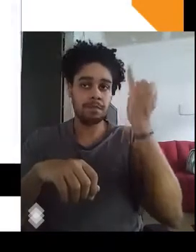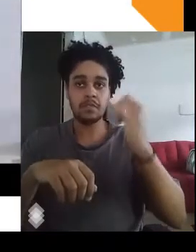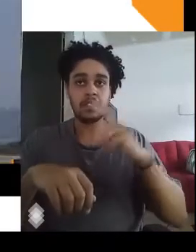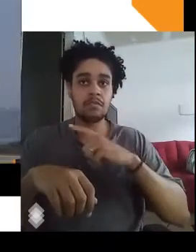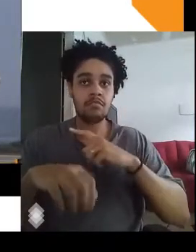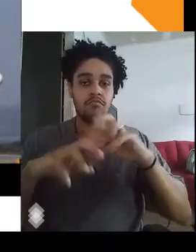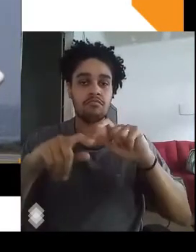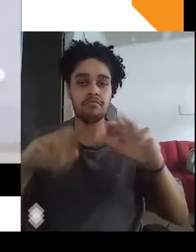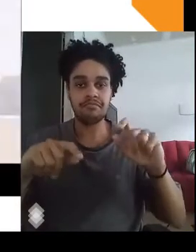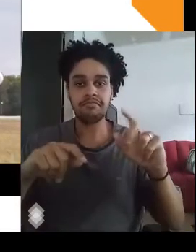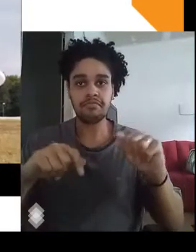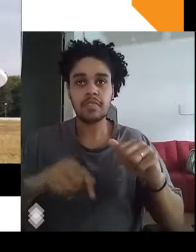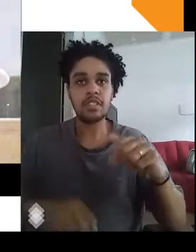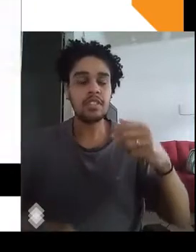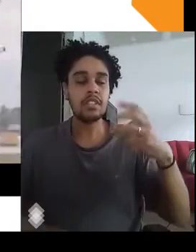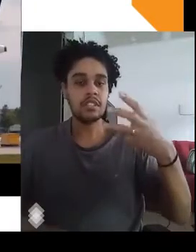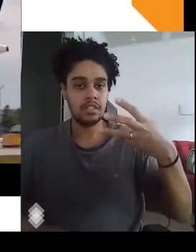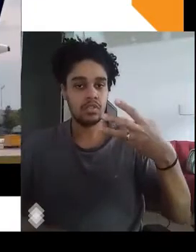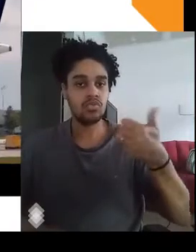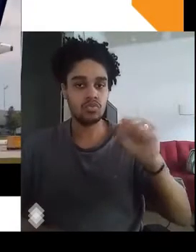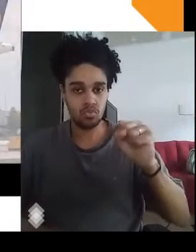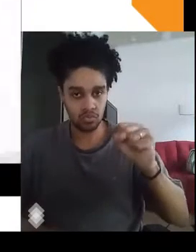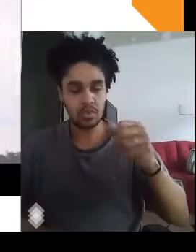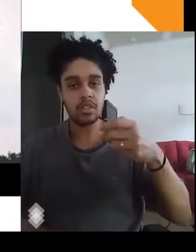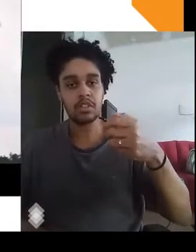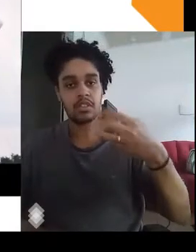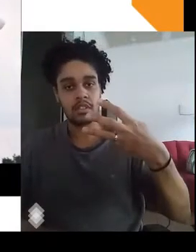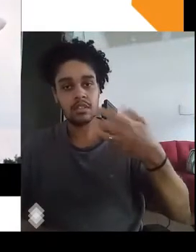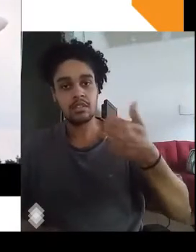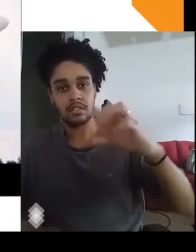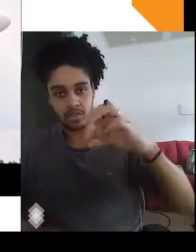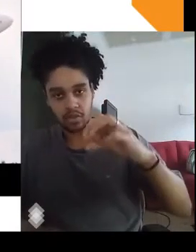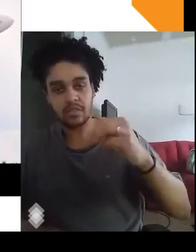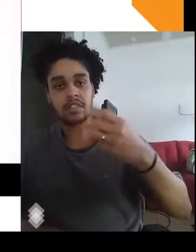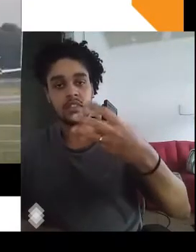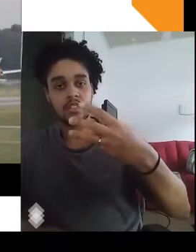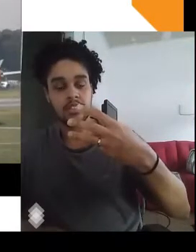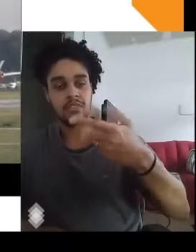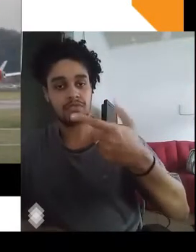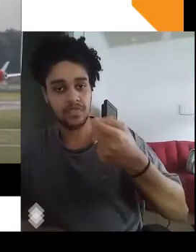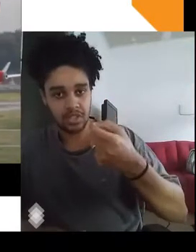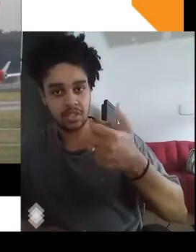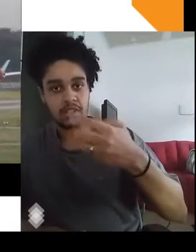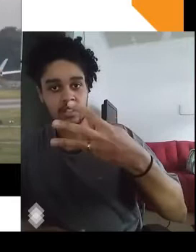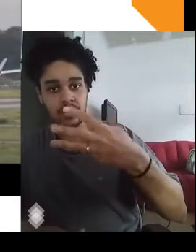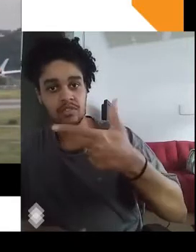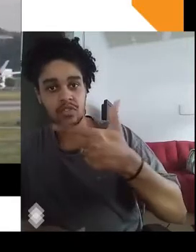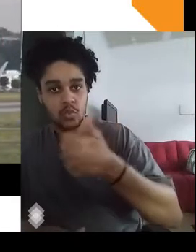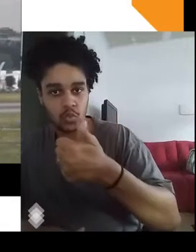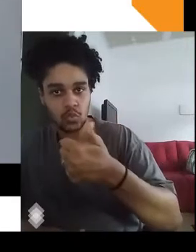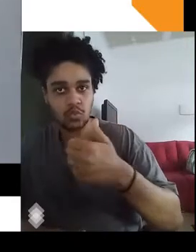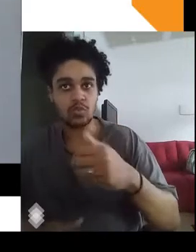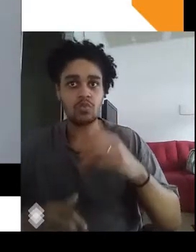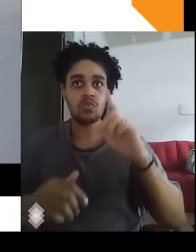o A319, o A320 e o A321. Quanto maior o número, mais alongada é a fuselagem, permitindo um maior número de passageiros